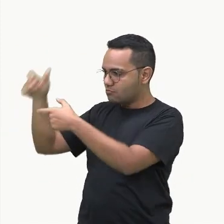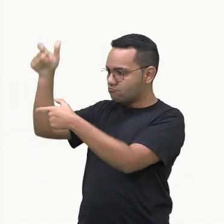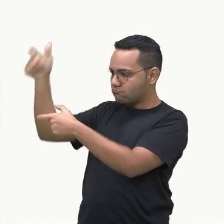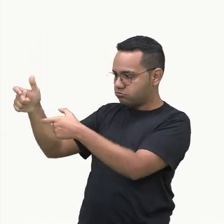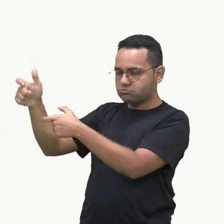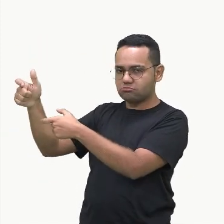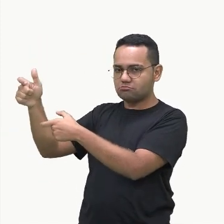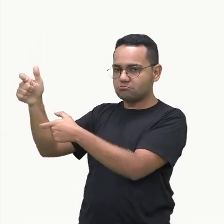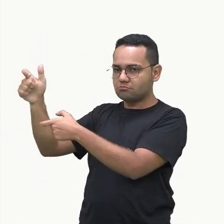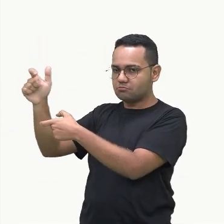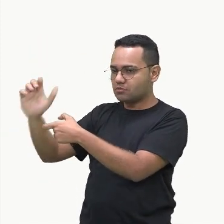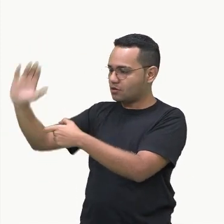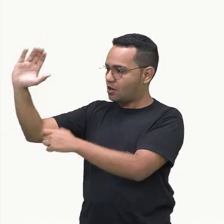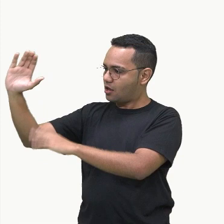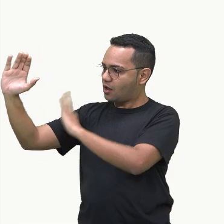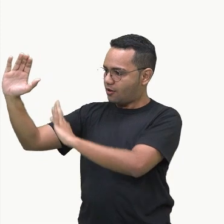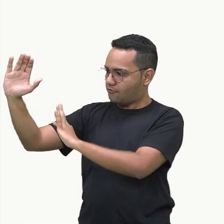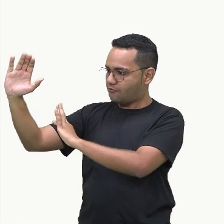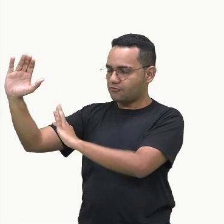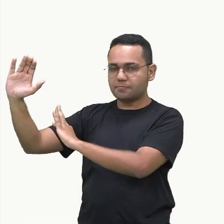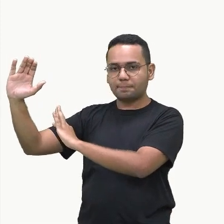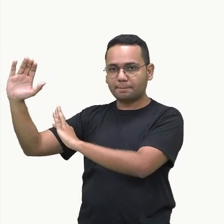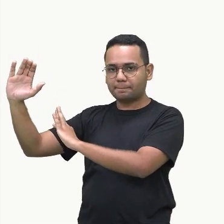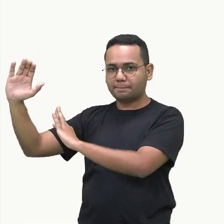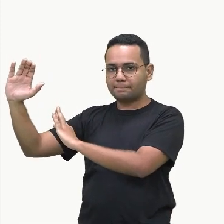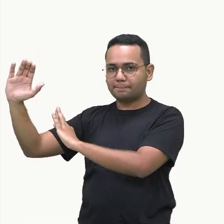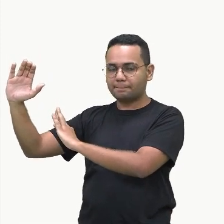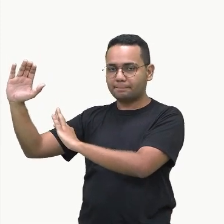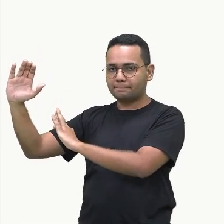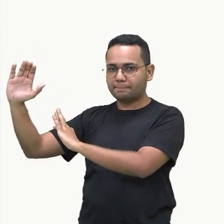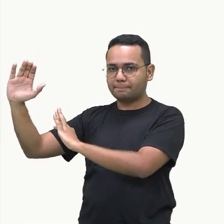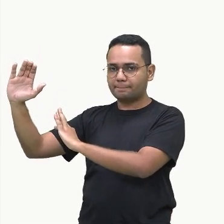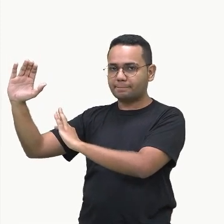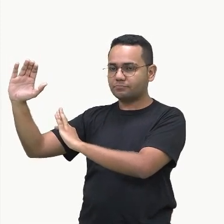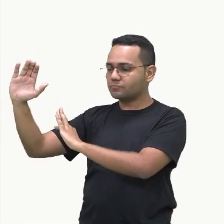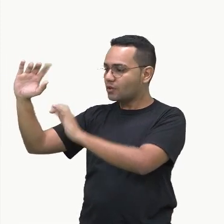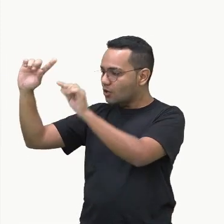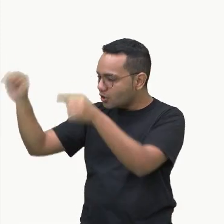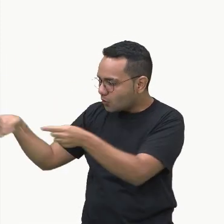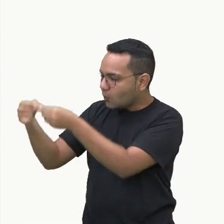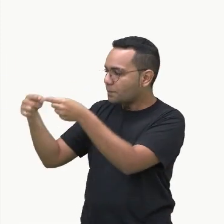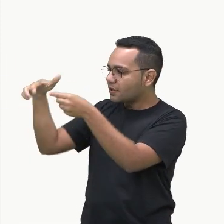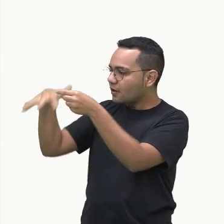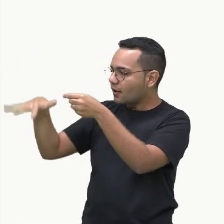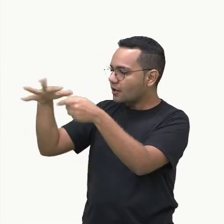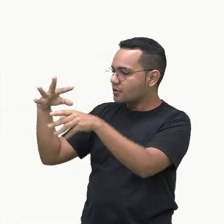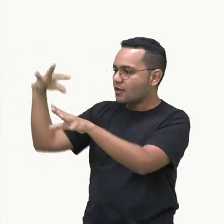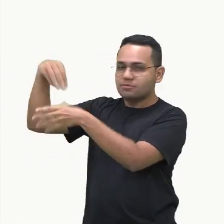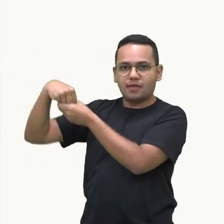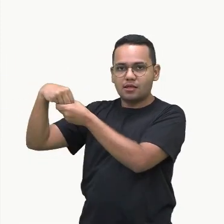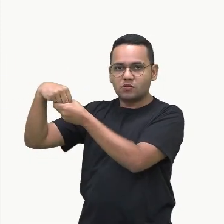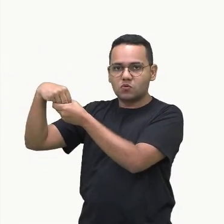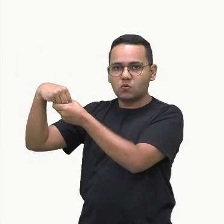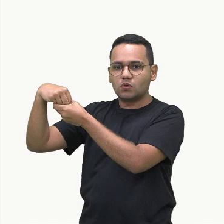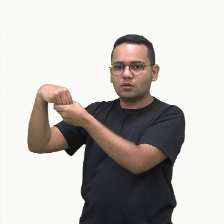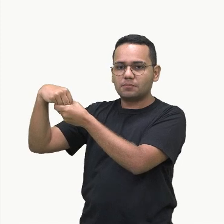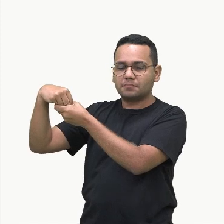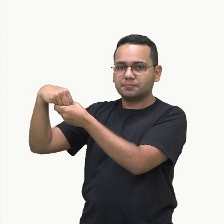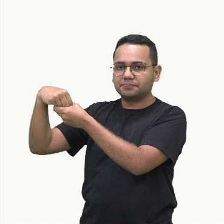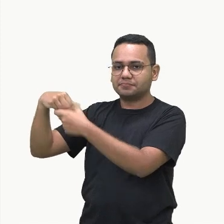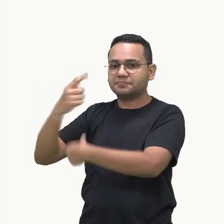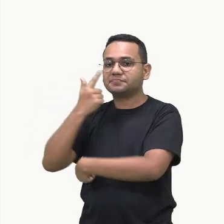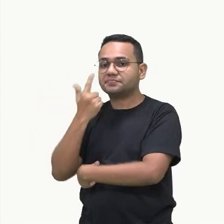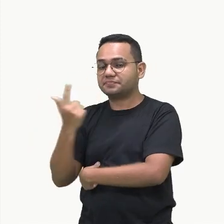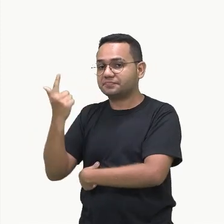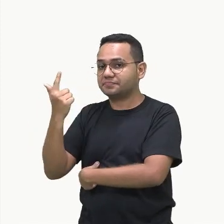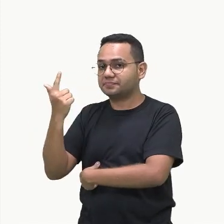da transversal T e pertencem à mesma região, que é a região